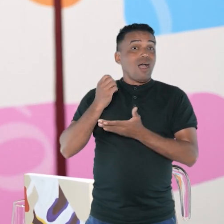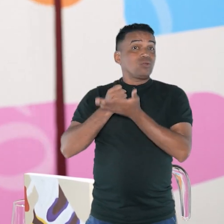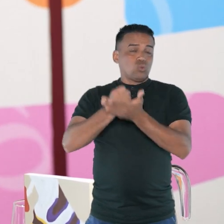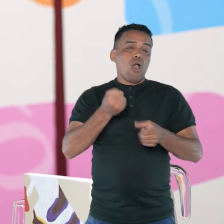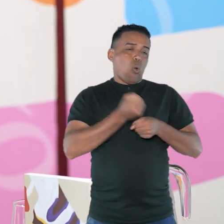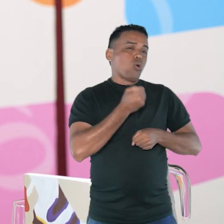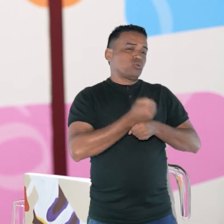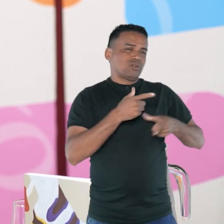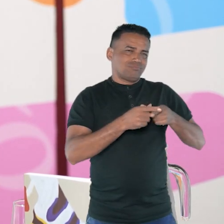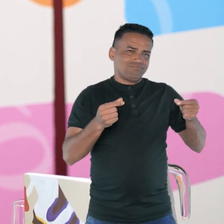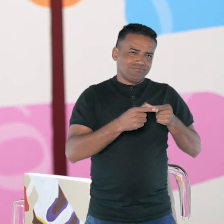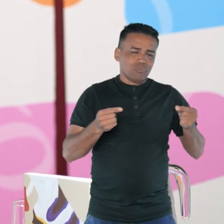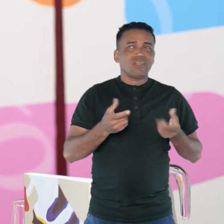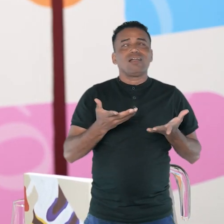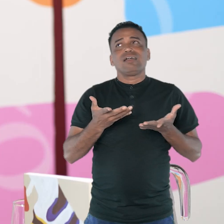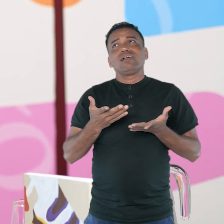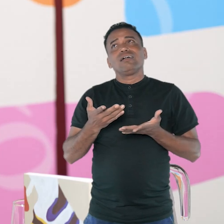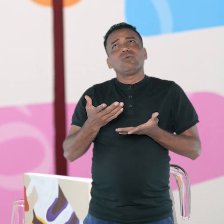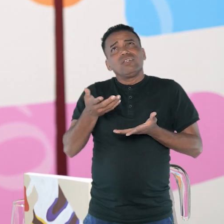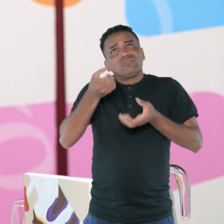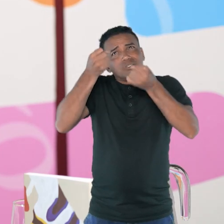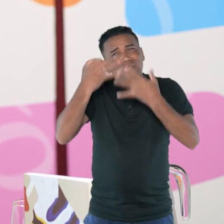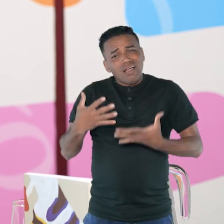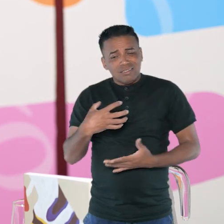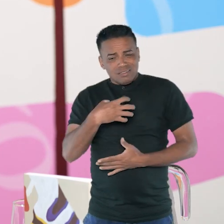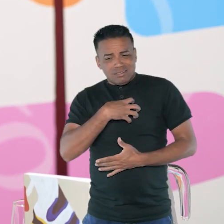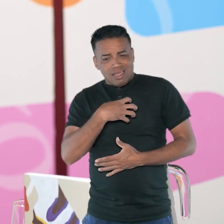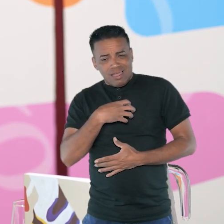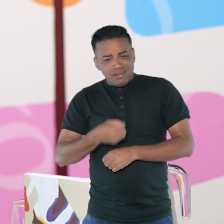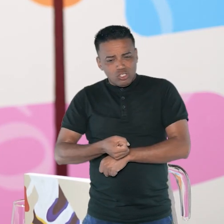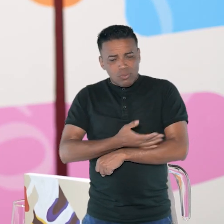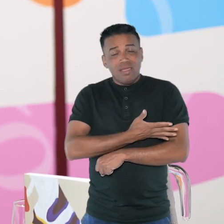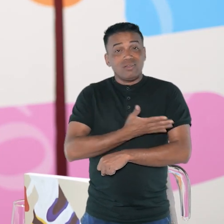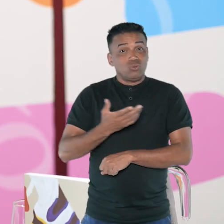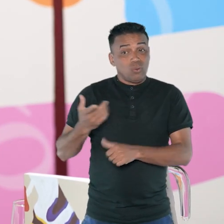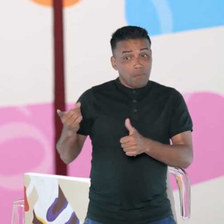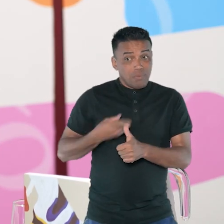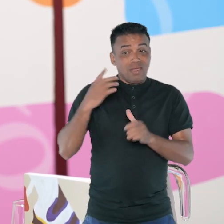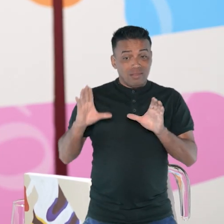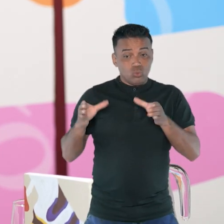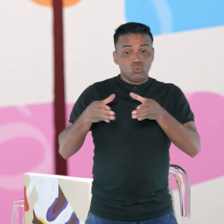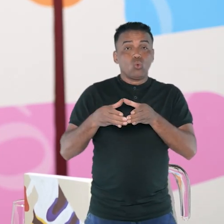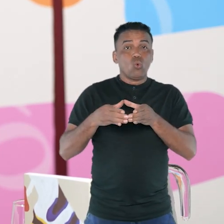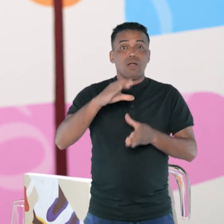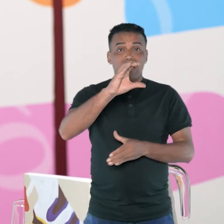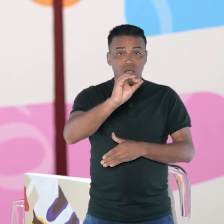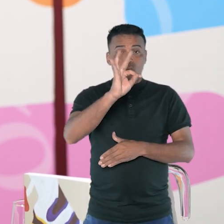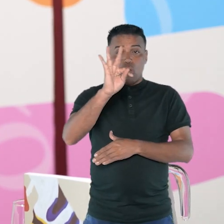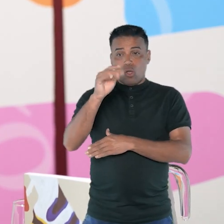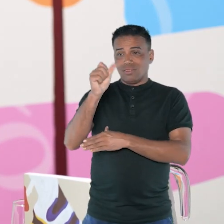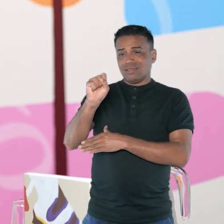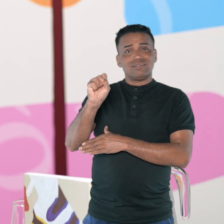pouquinho desse sentimento, né, de ser da primeira turma de cotistas dentro de uma universidade,